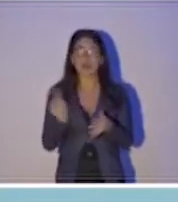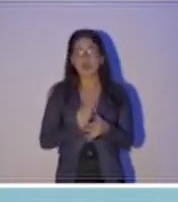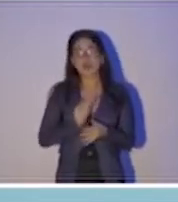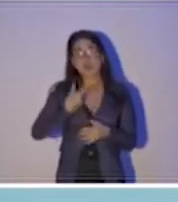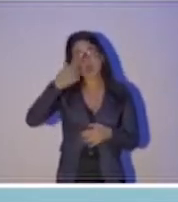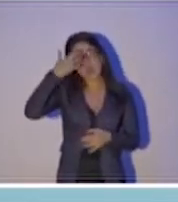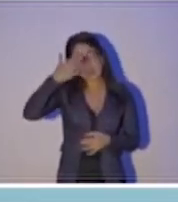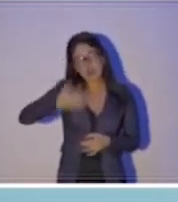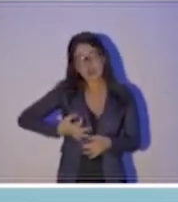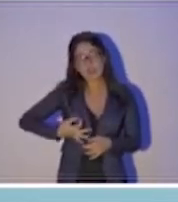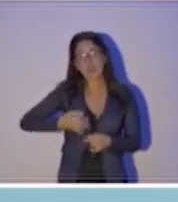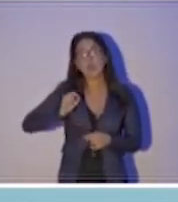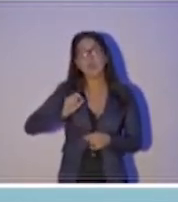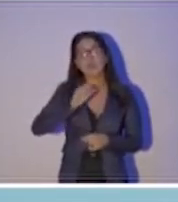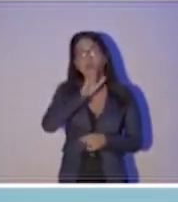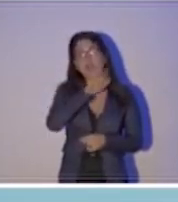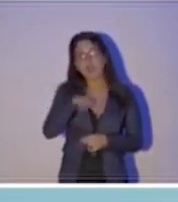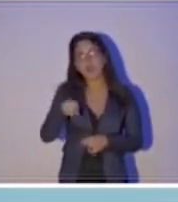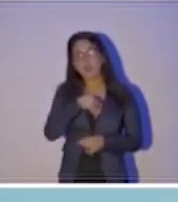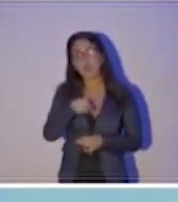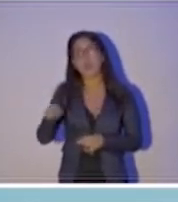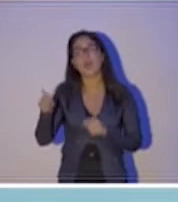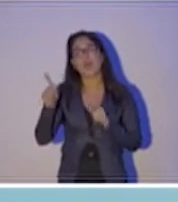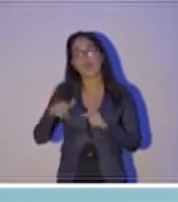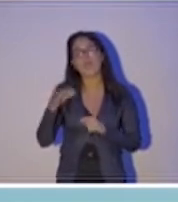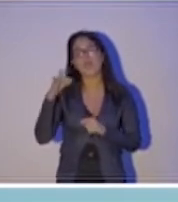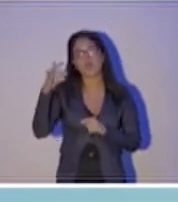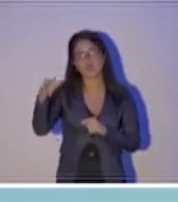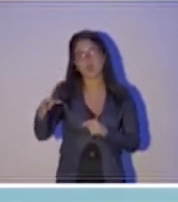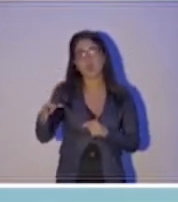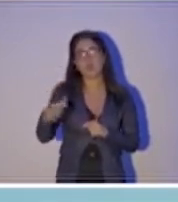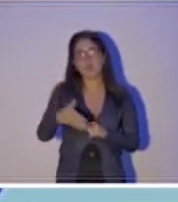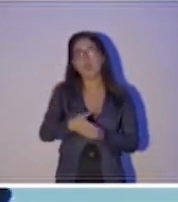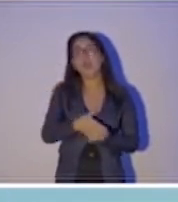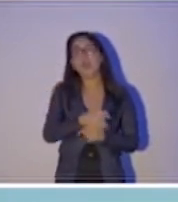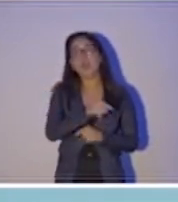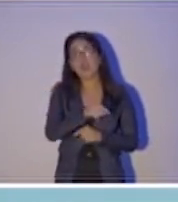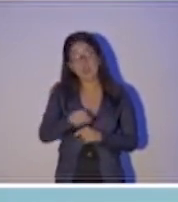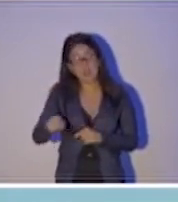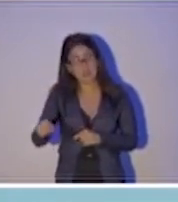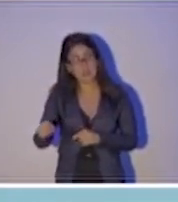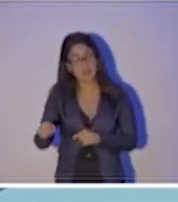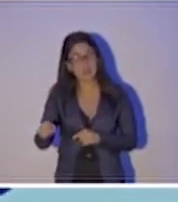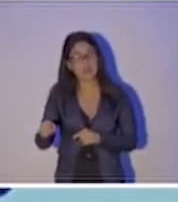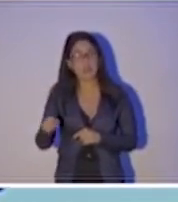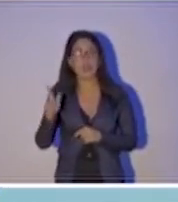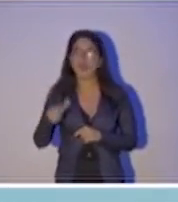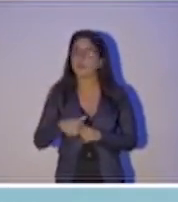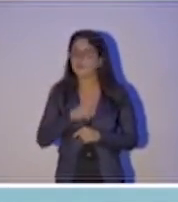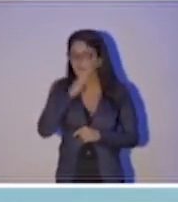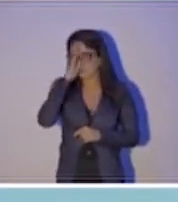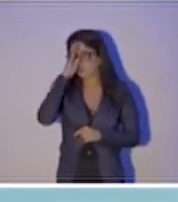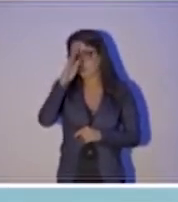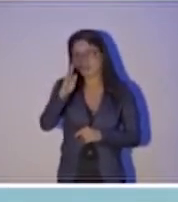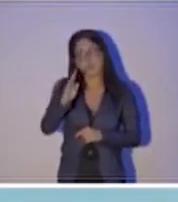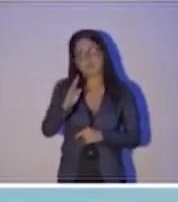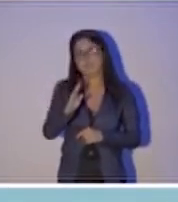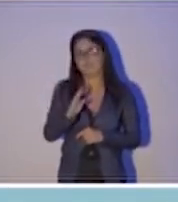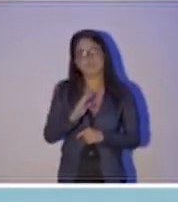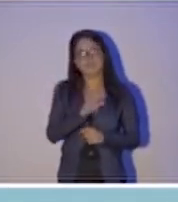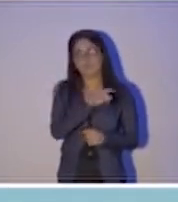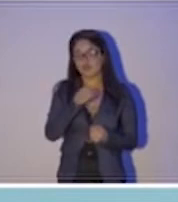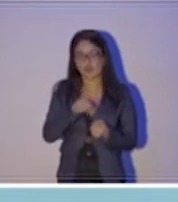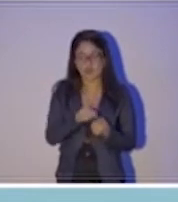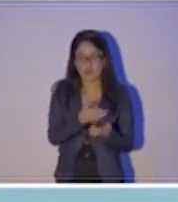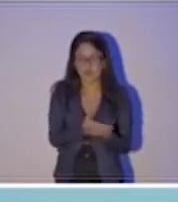os nossos estudantes são a nossa chance de futuro, de que eles são a absoluta prioridade. A gente precisa